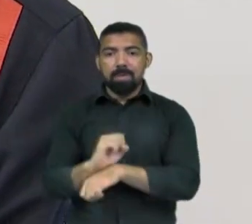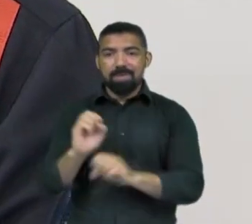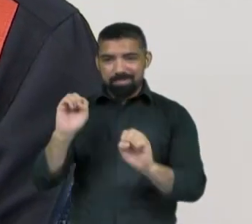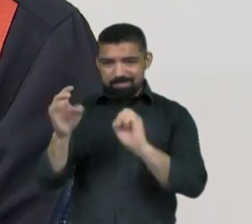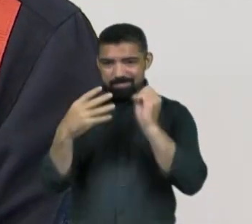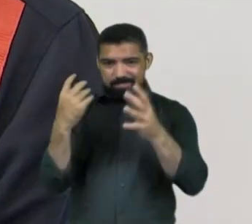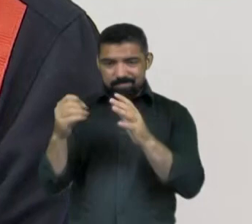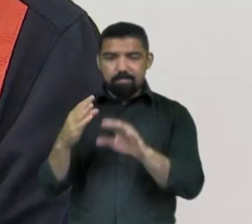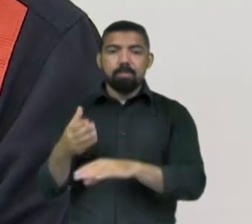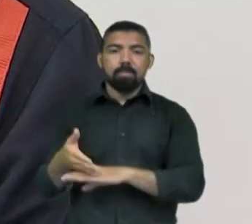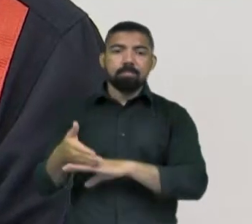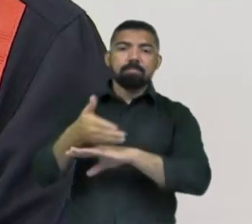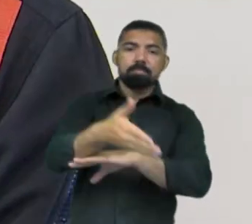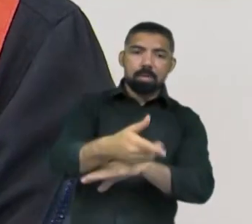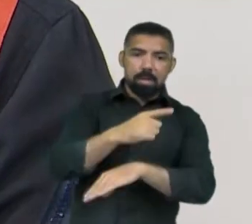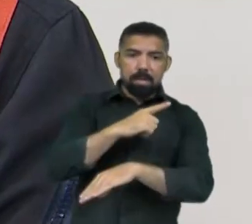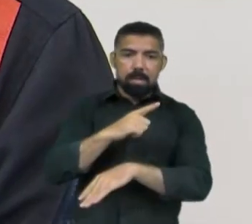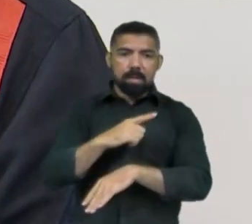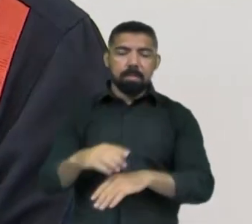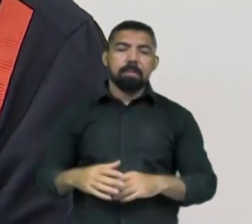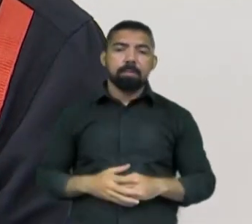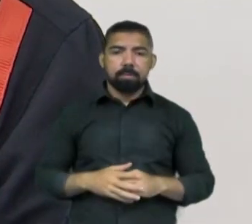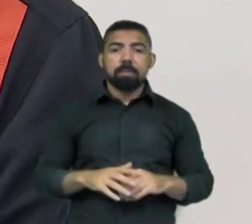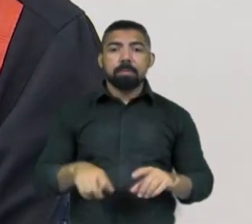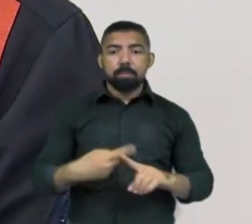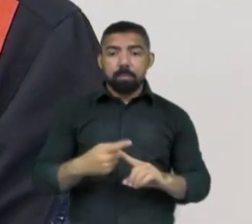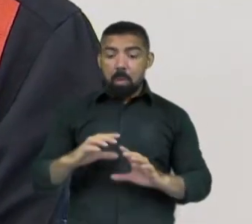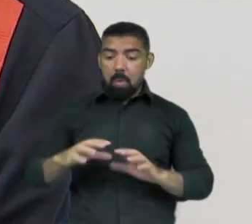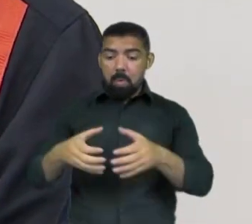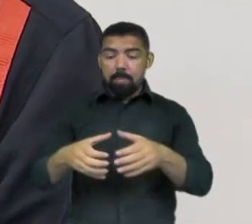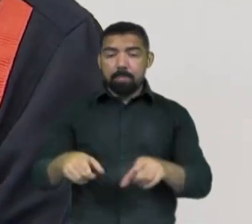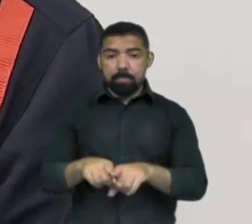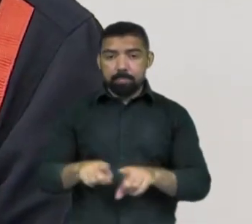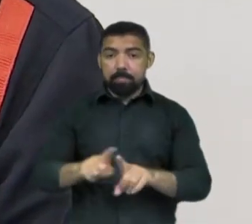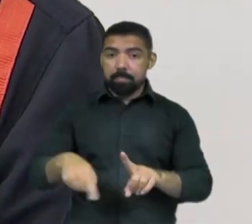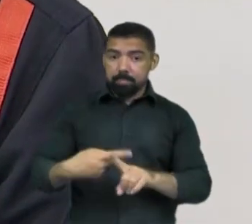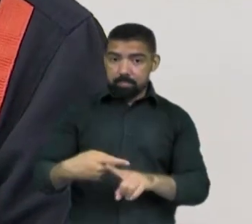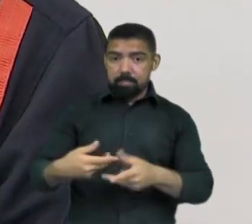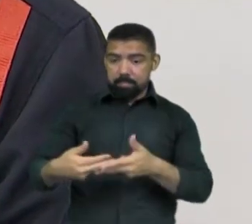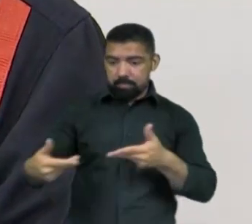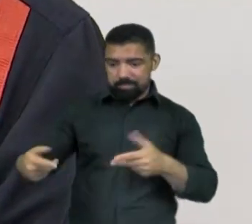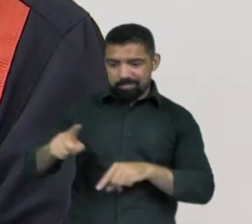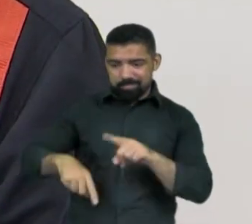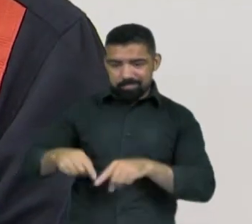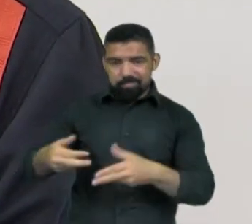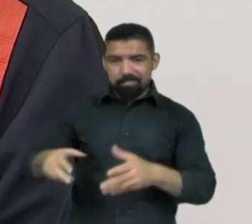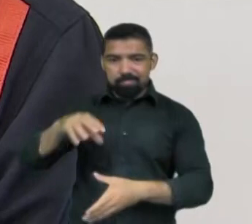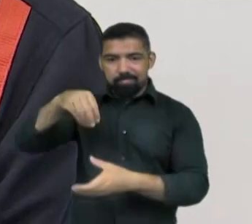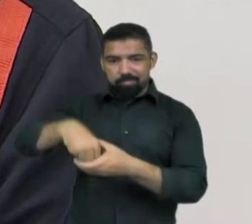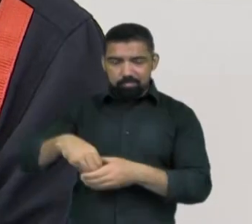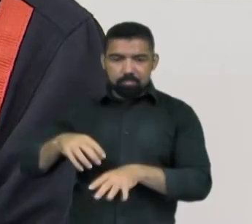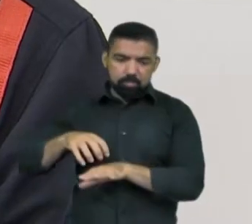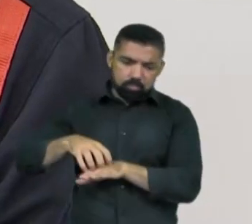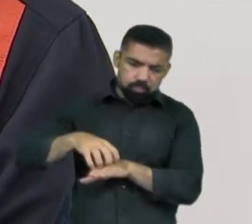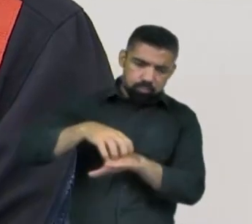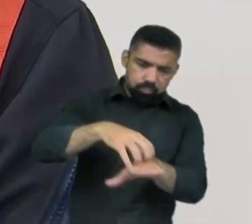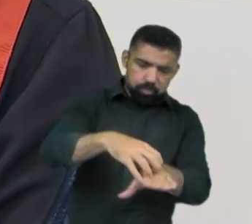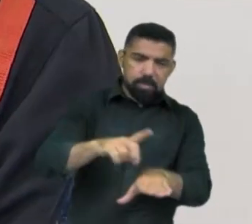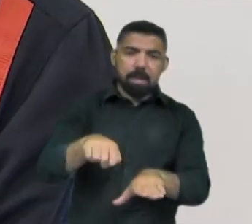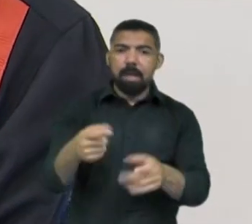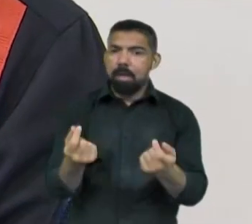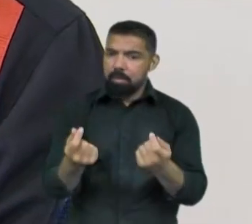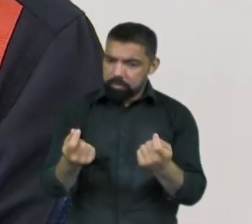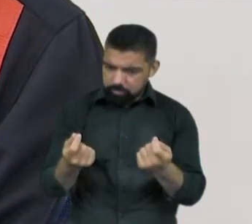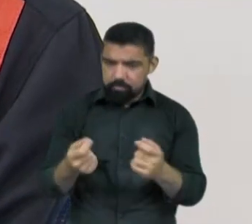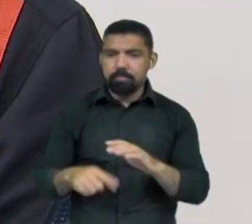tem o deslocamento do carro, tem o deslocamento da equipe e o deslocamento dos equipamentos. Então, tudo isso é um gasto financeiro para a